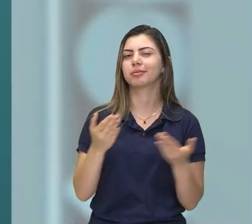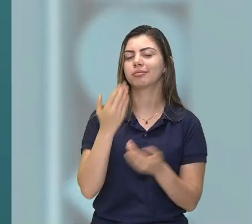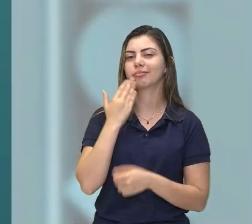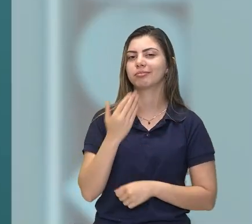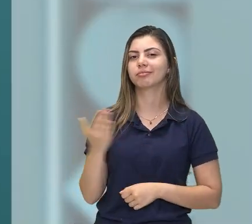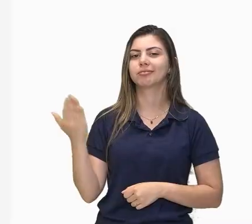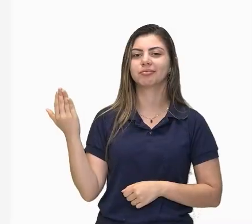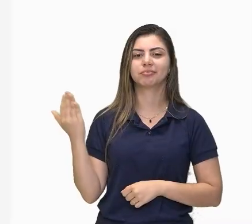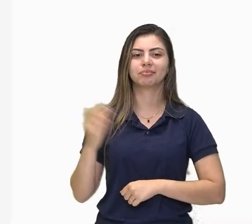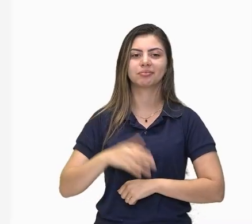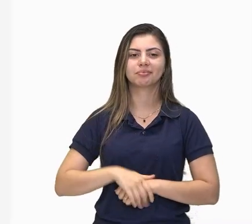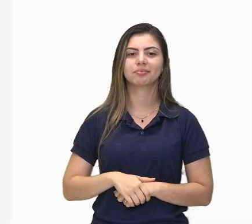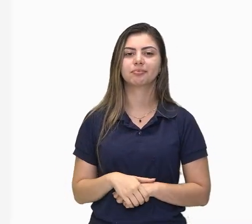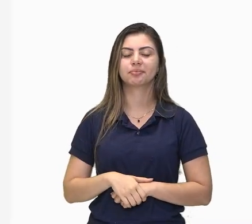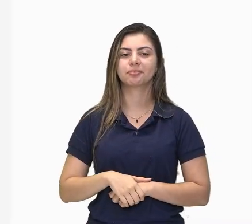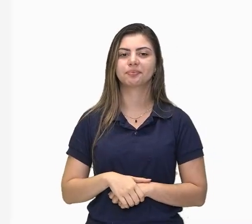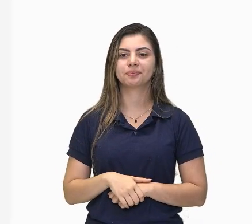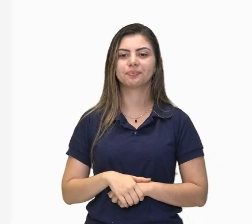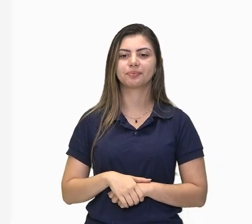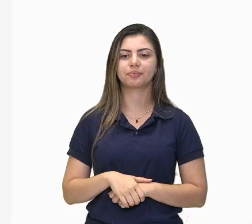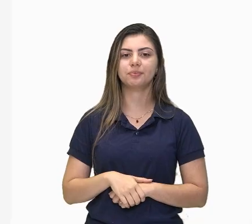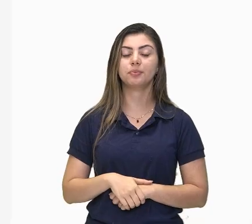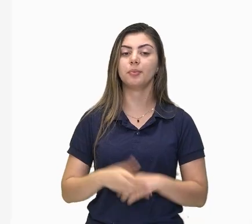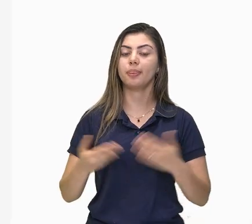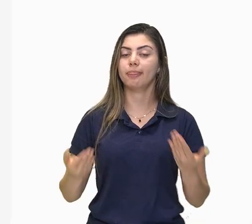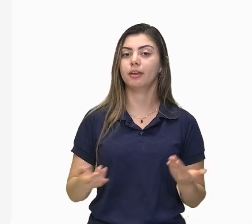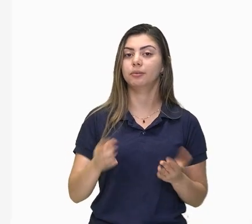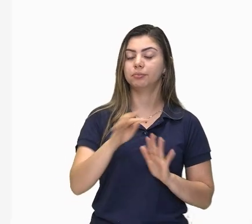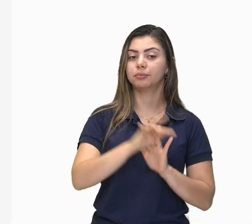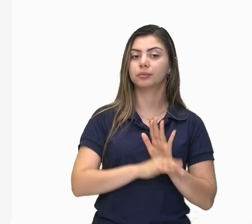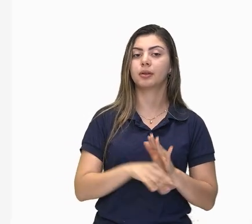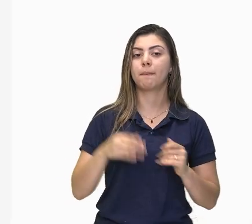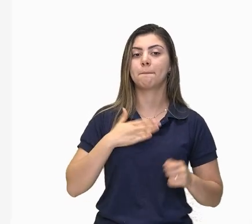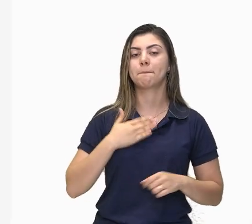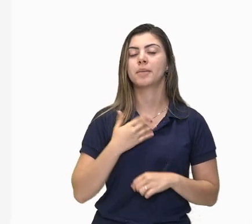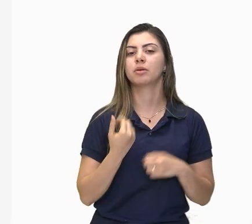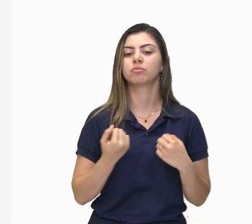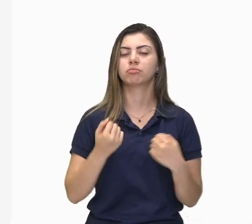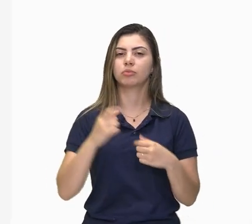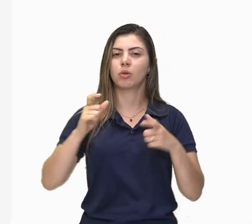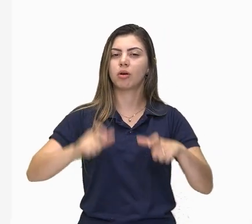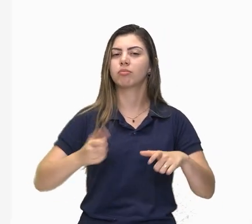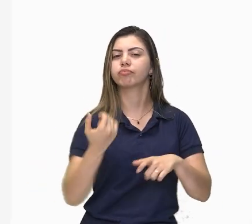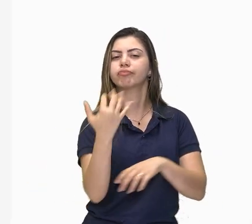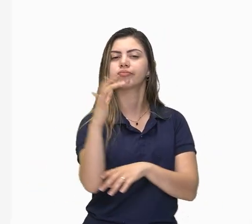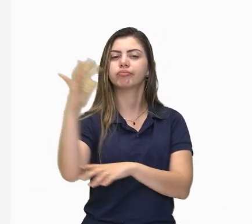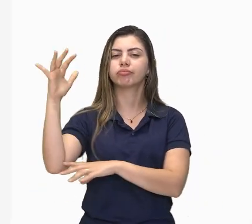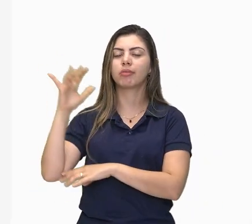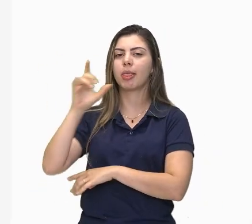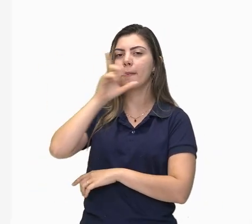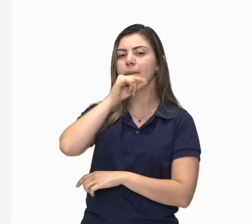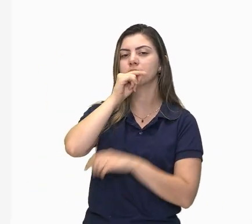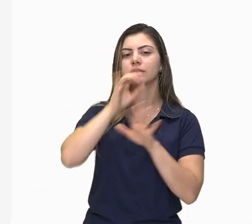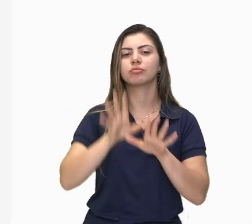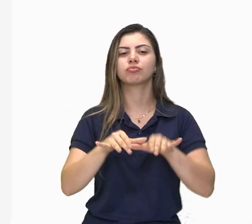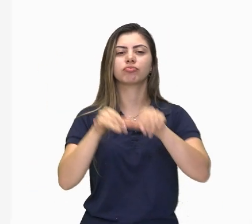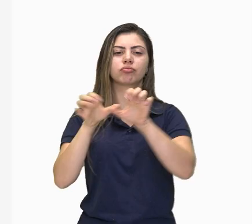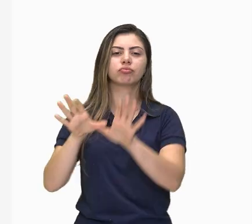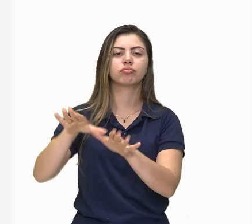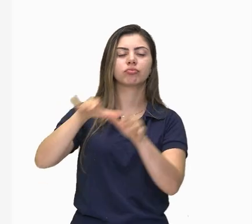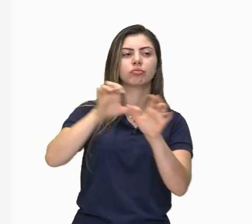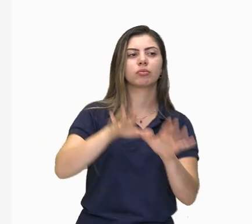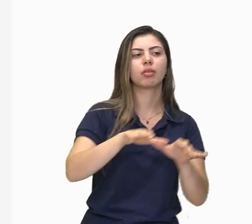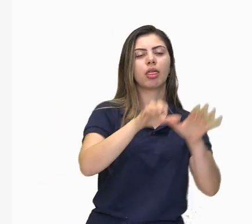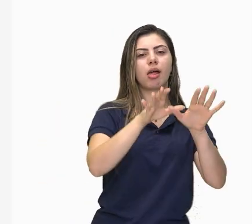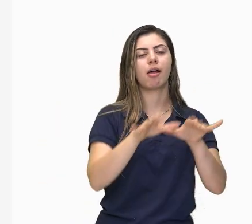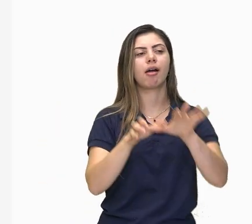um trechinho aí. Então, esse trecho diz: minha terra tem palmeiras, onde canta o sabiá. As